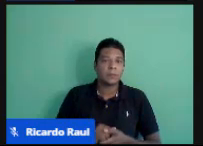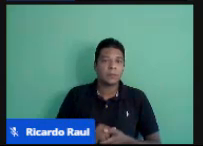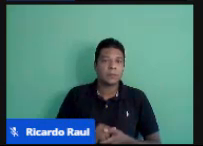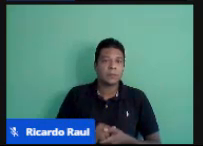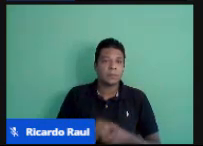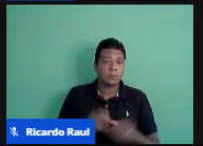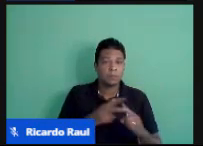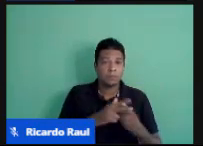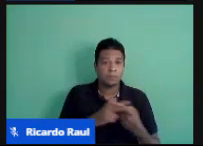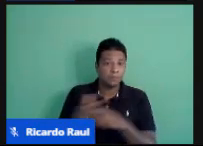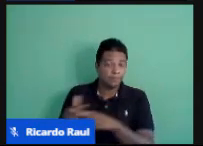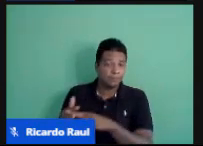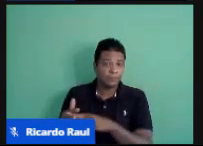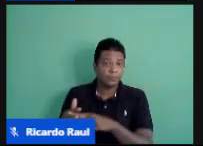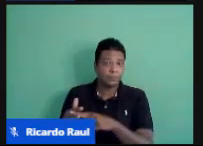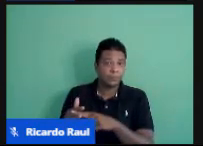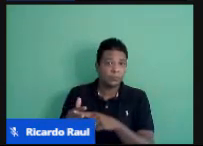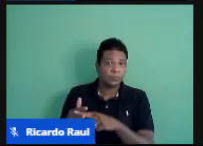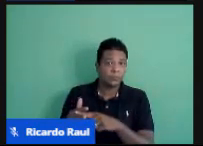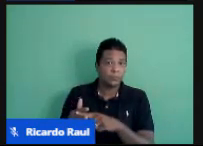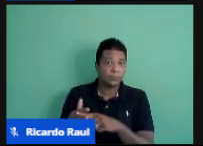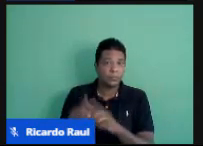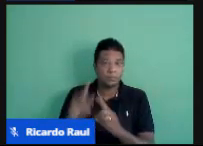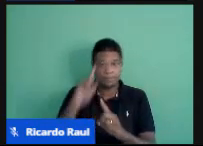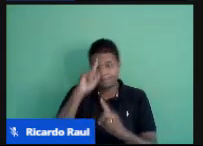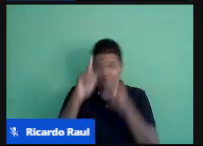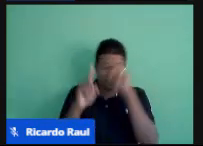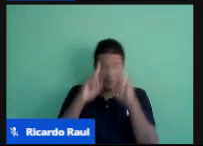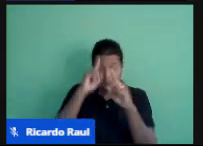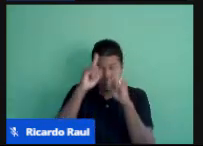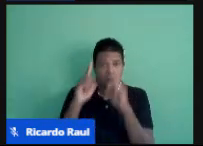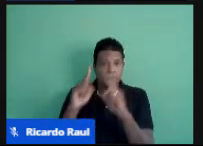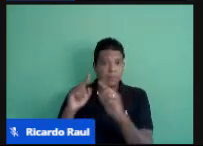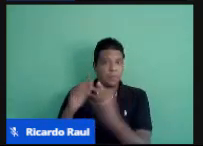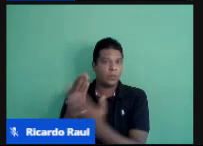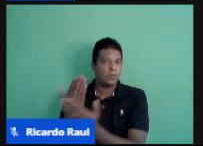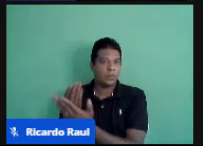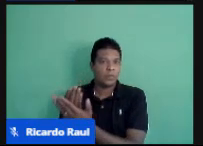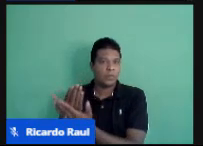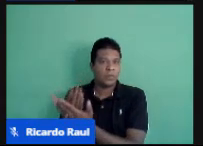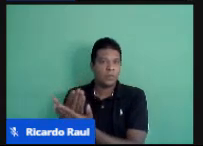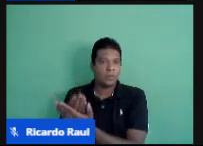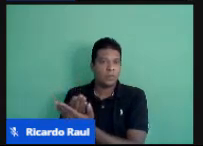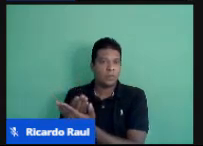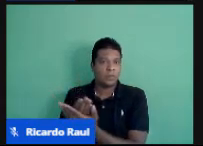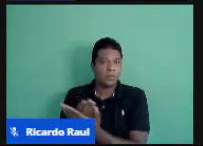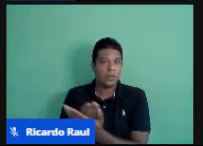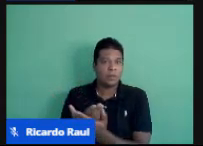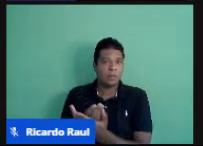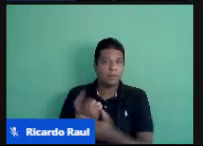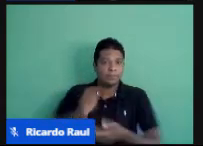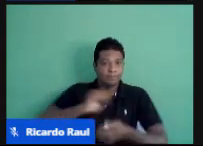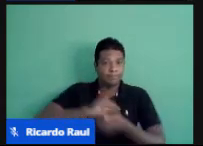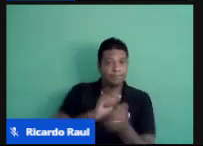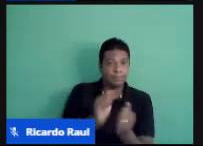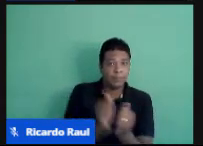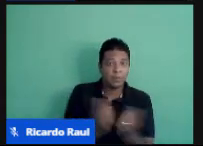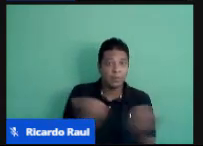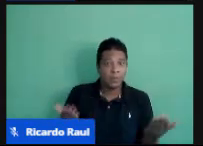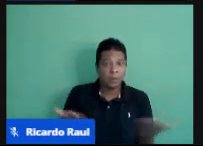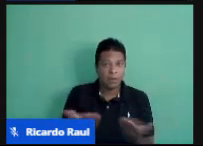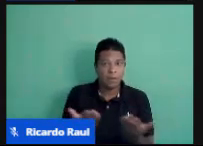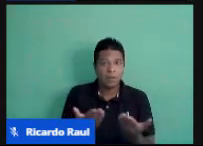vocês falaram, elas não foram criadas com esse intuito educacional, né? Elas estão sendo adaptadas para isso, né? Aí o Carlos